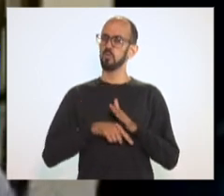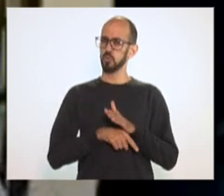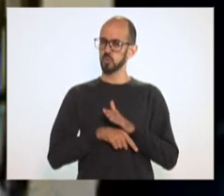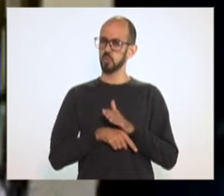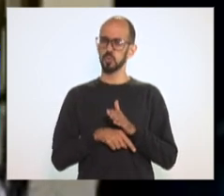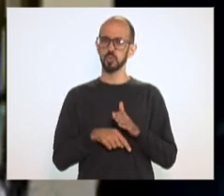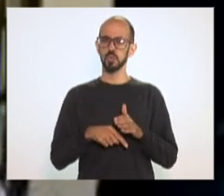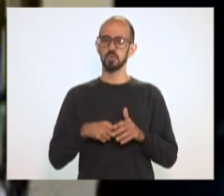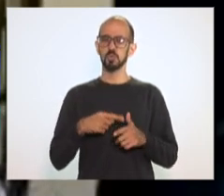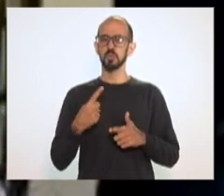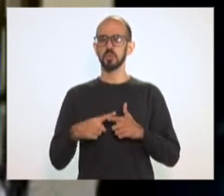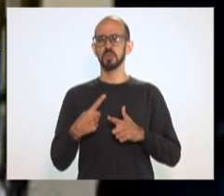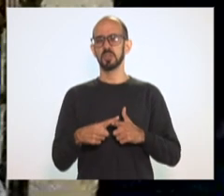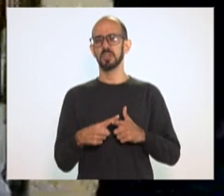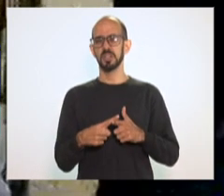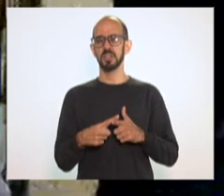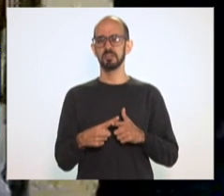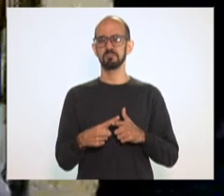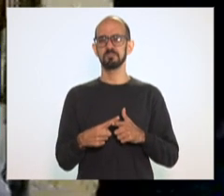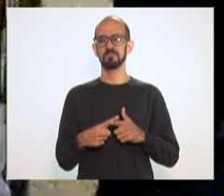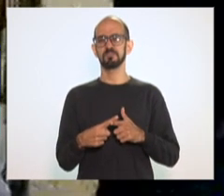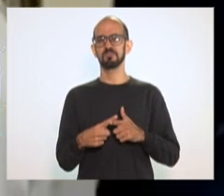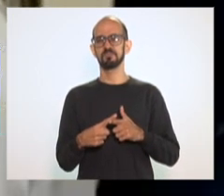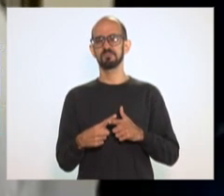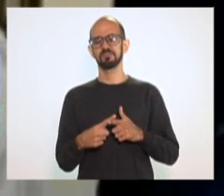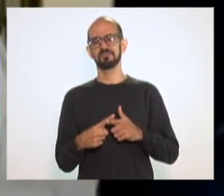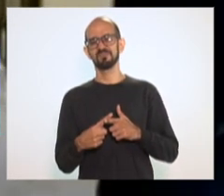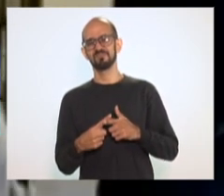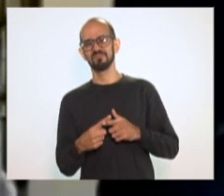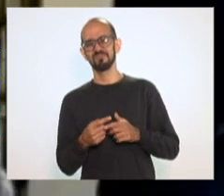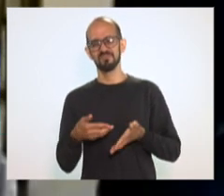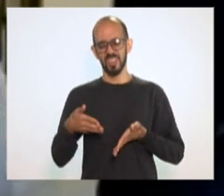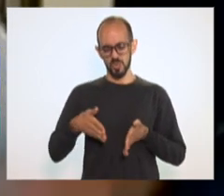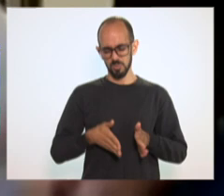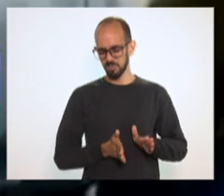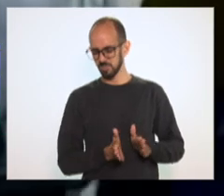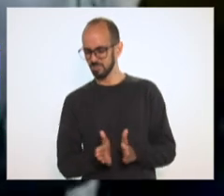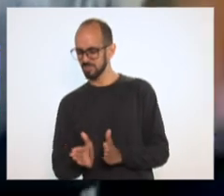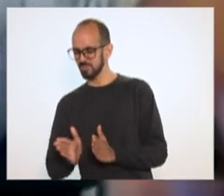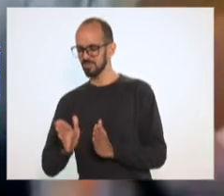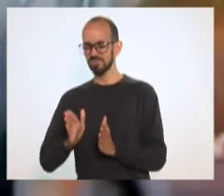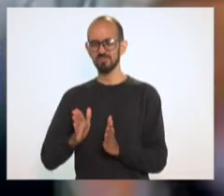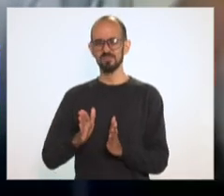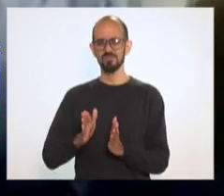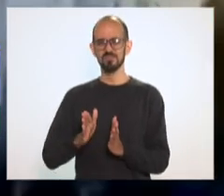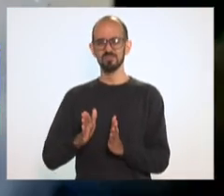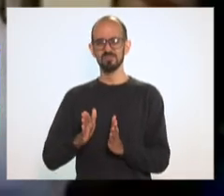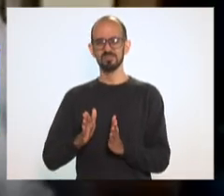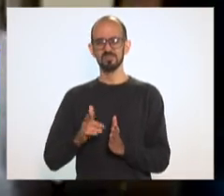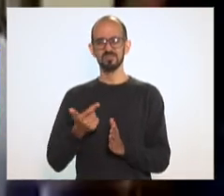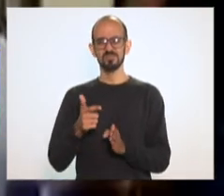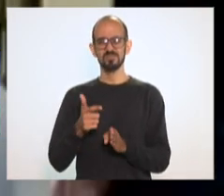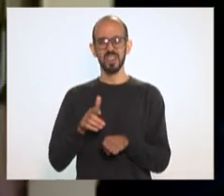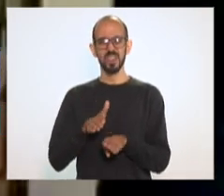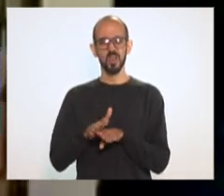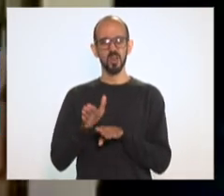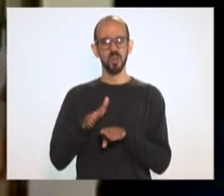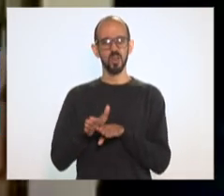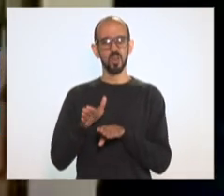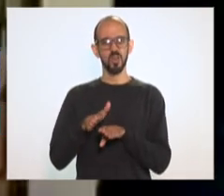as coisas estão tomando este rumo totalmente desorientado